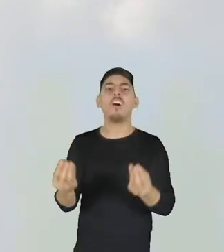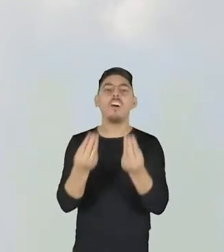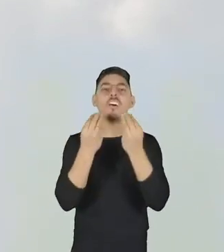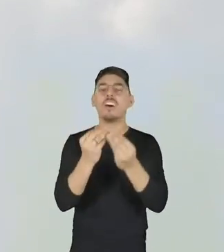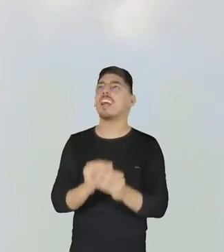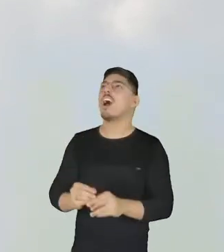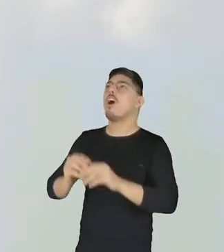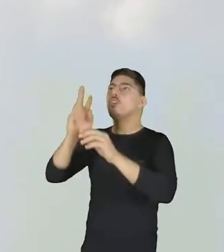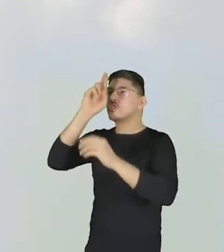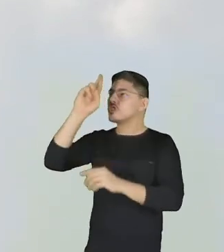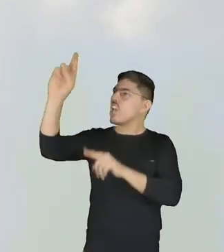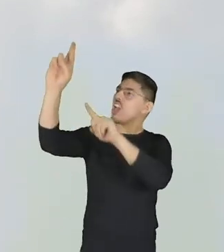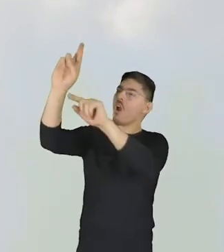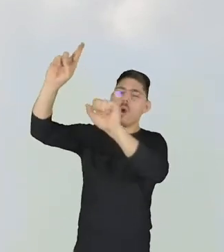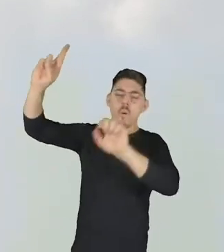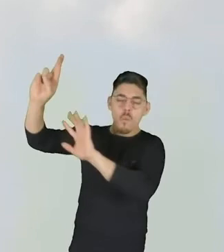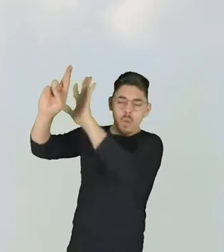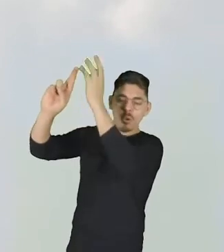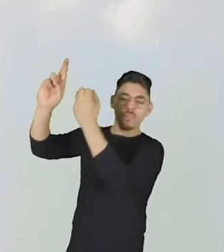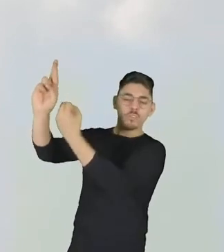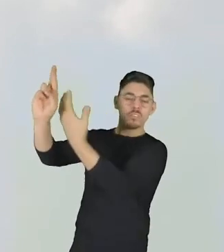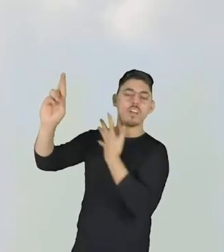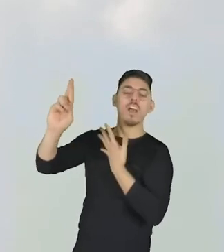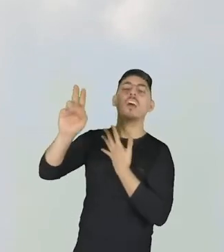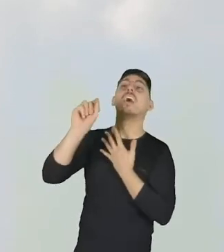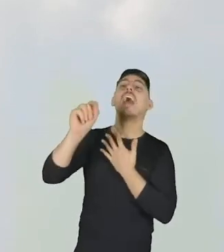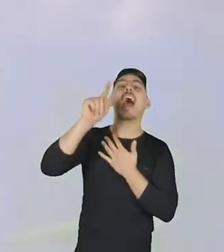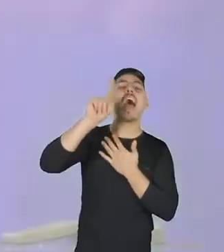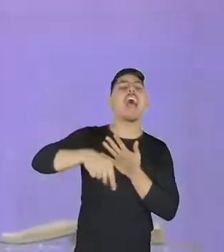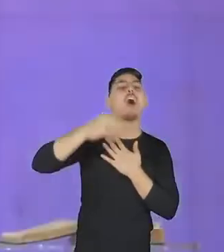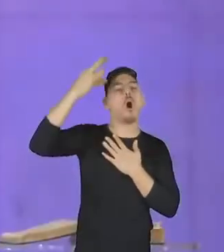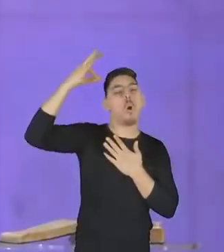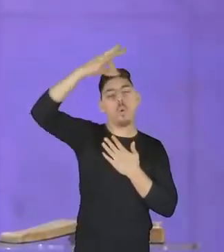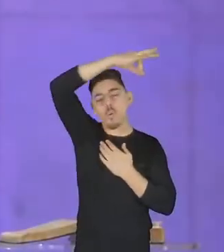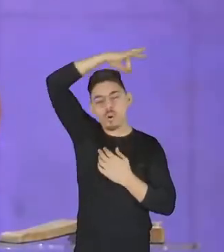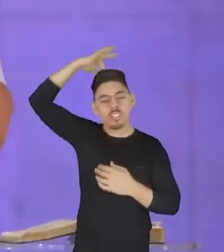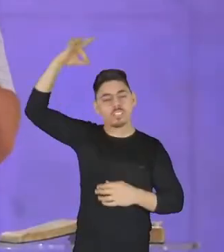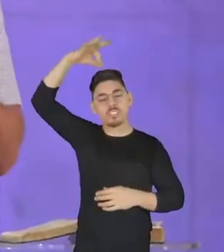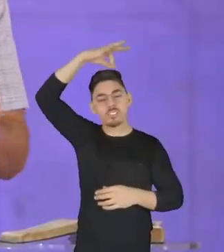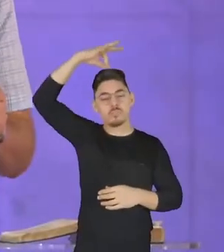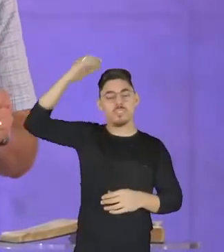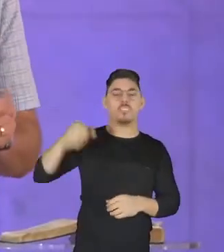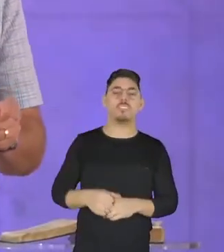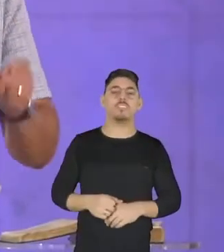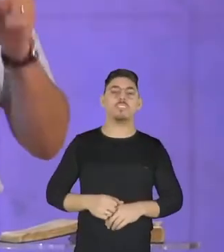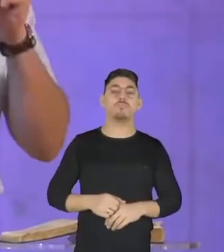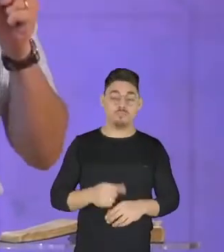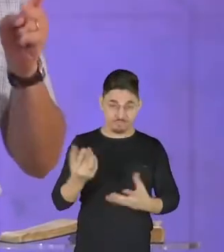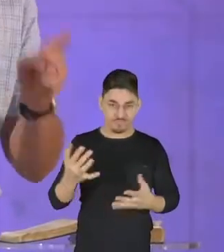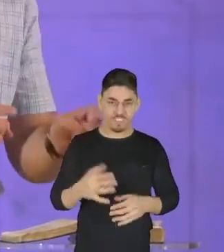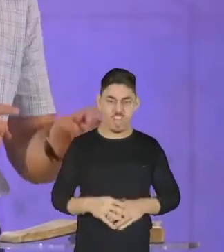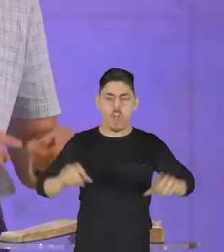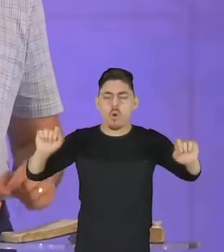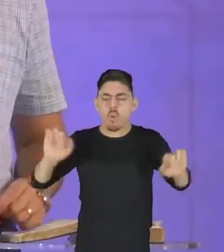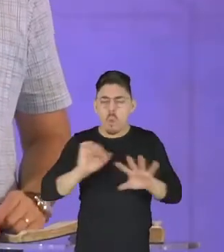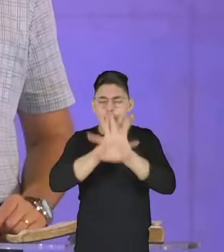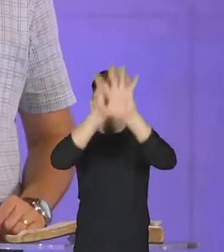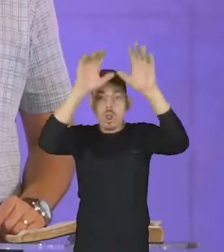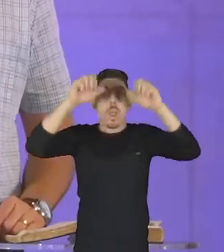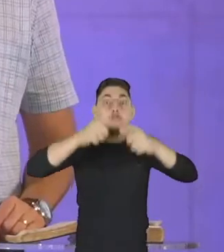a qual vem do Senhor, que é o Espírito. Com glória cada vez